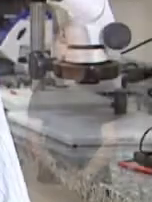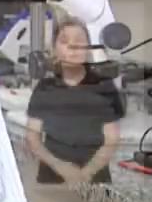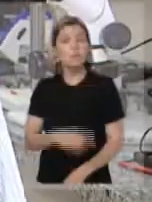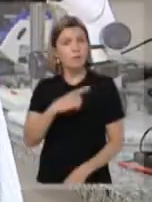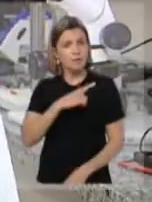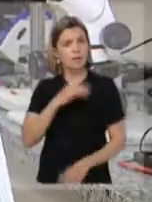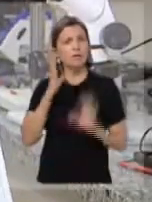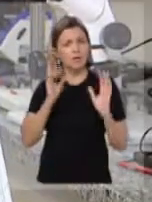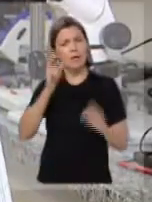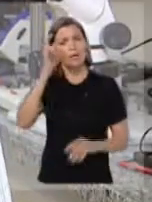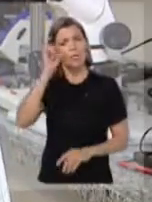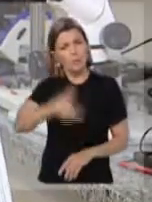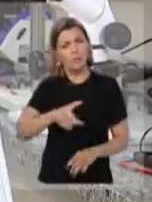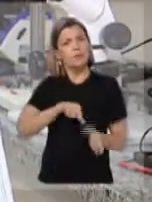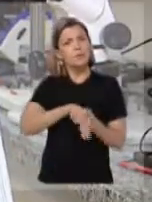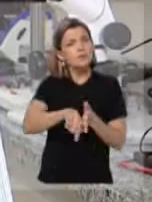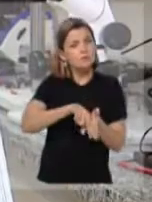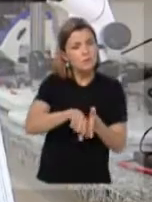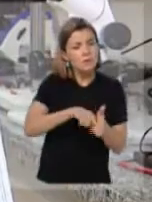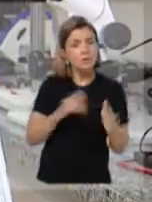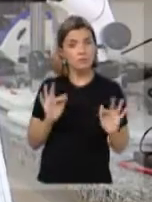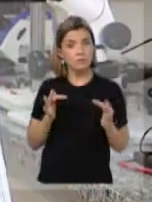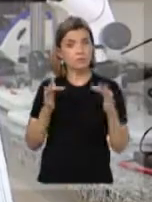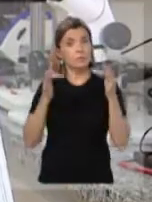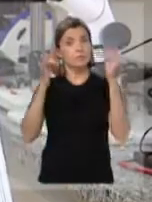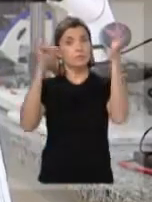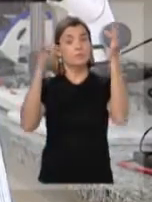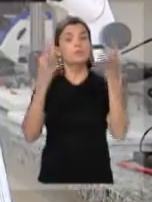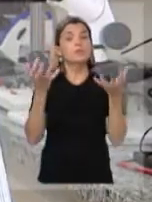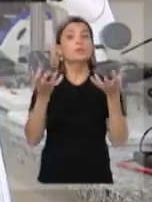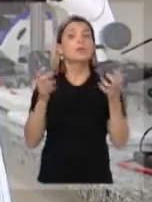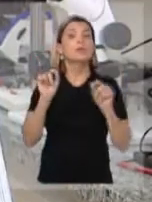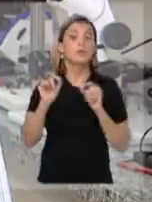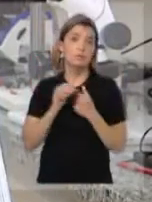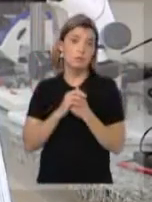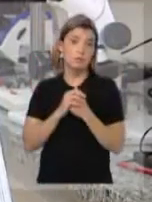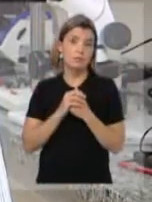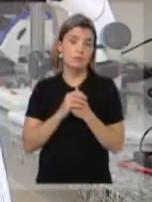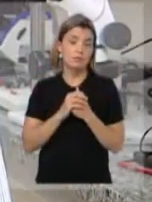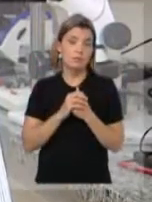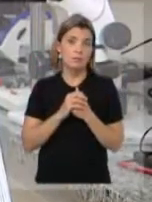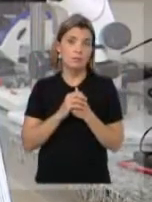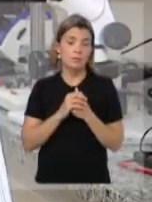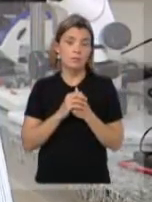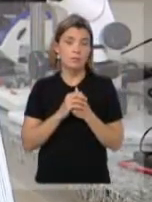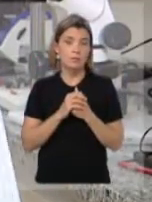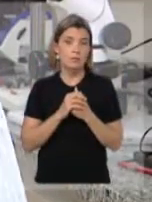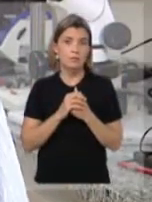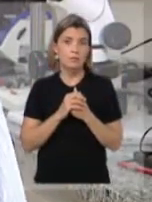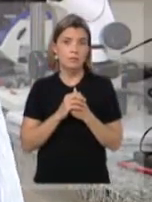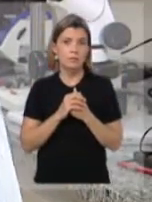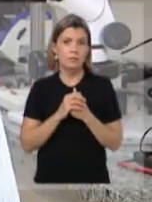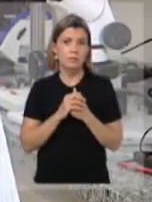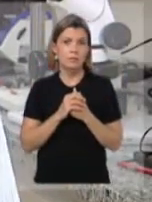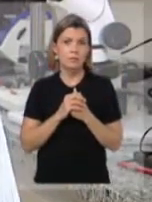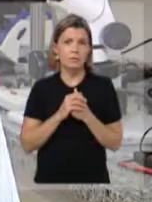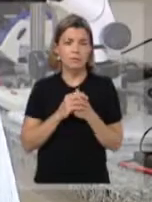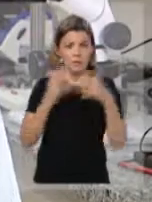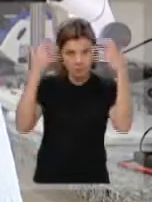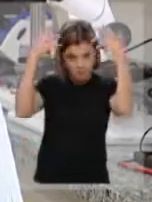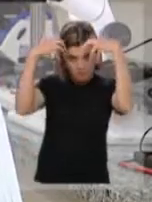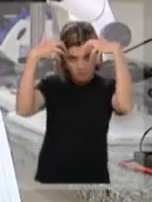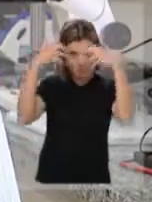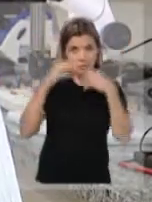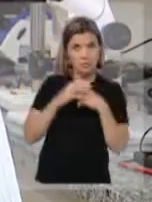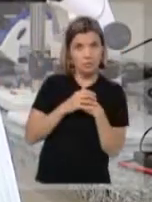Existe um interesse muito grande da ciência e da tecnologia nessa área porque a